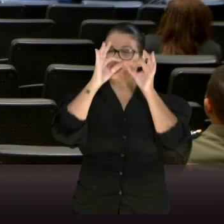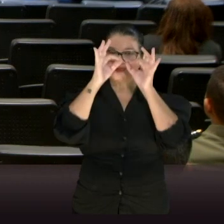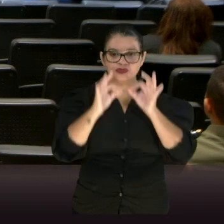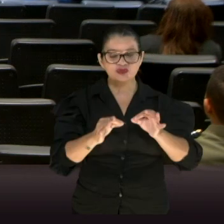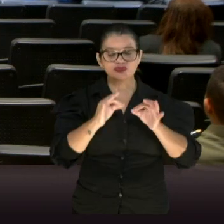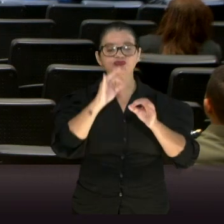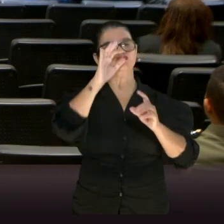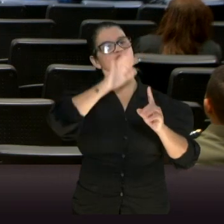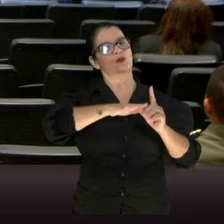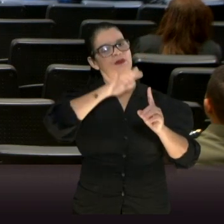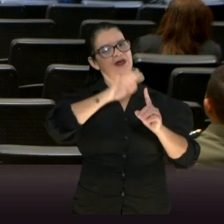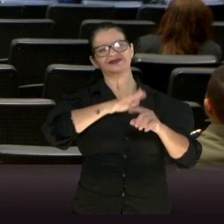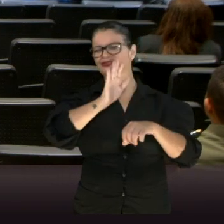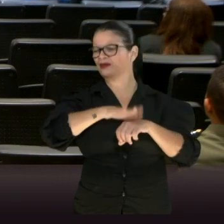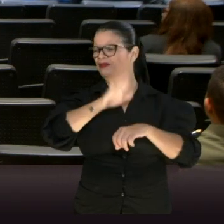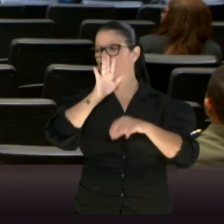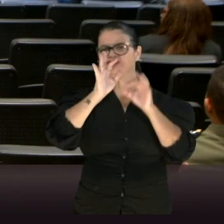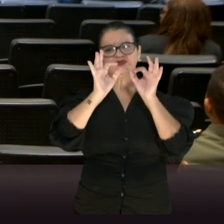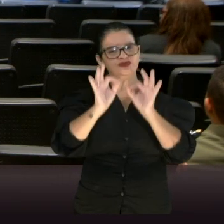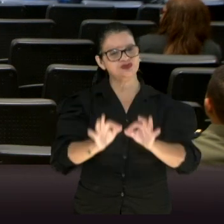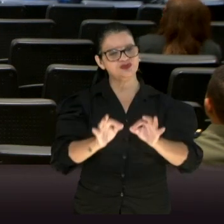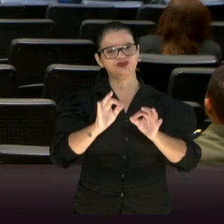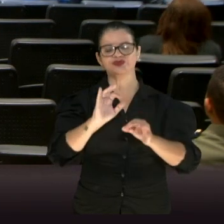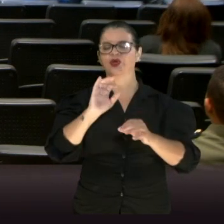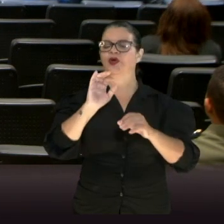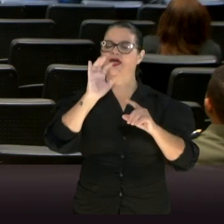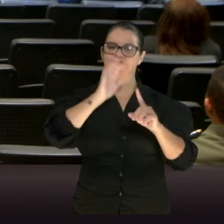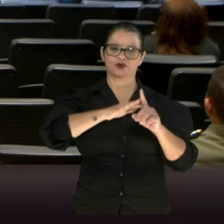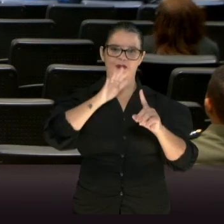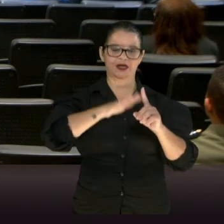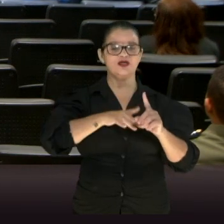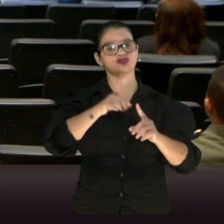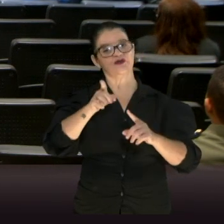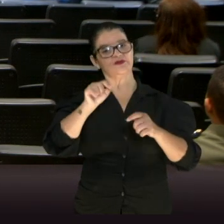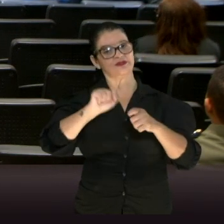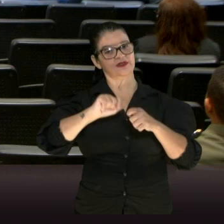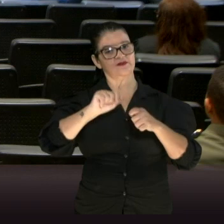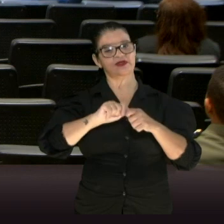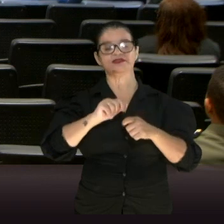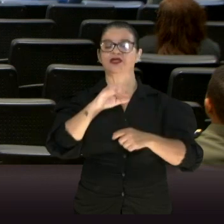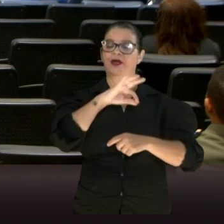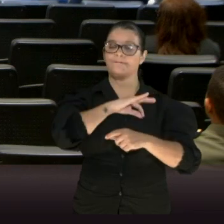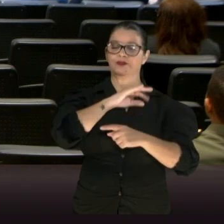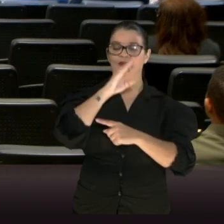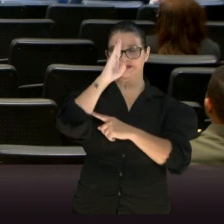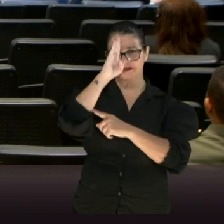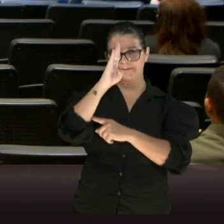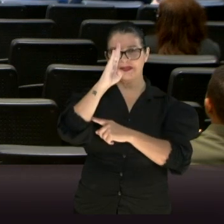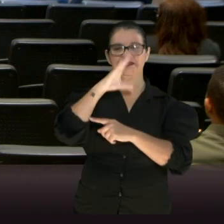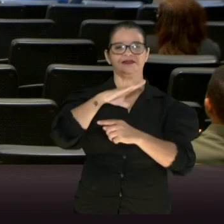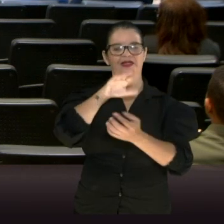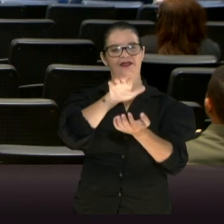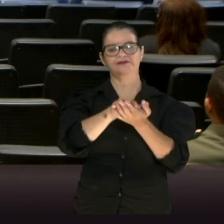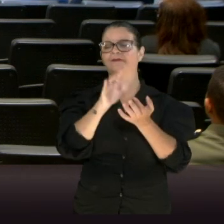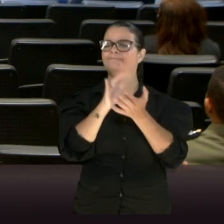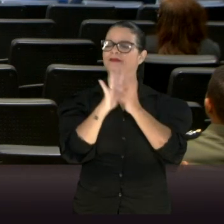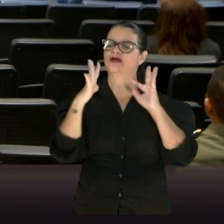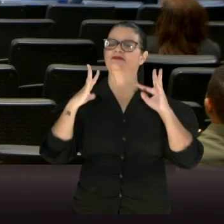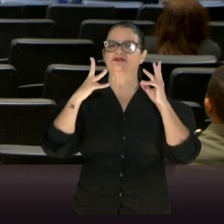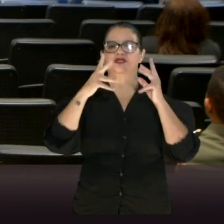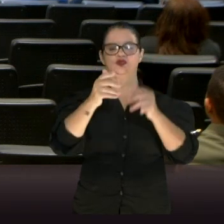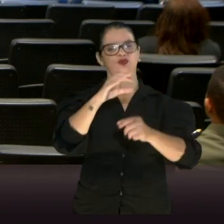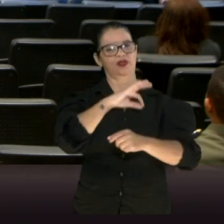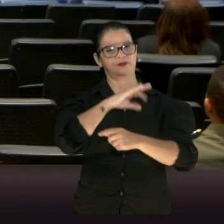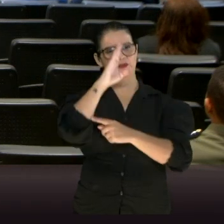justo, essa homenagem, Joel, que você está fazendo à Polícia Militar de Pernambuco. Parabenizo a toda a Polícia